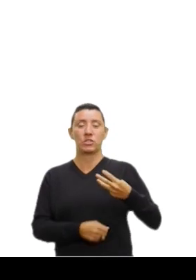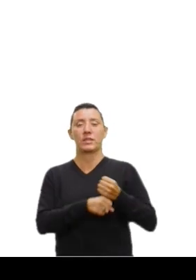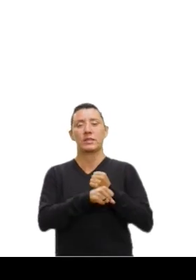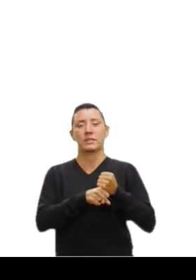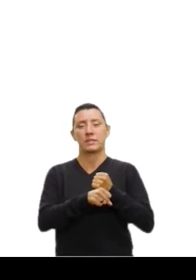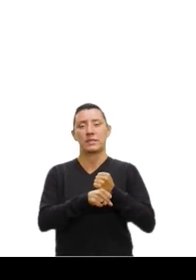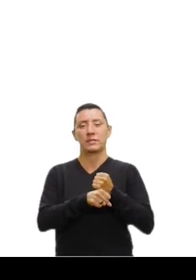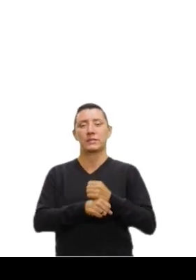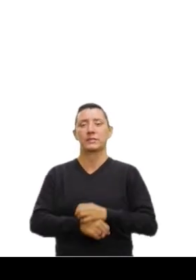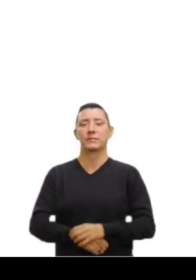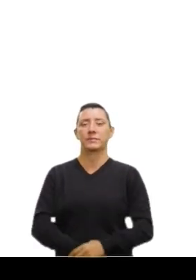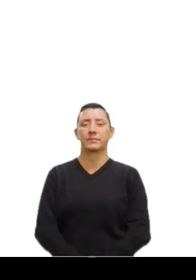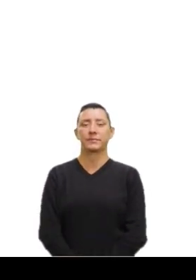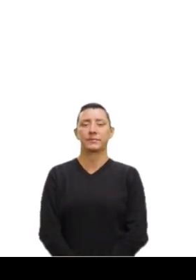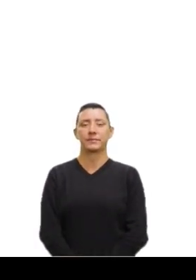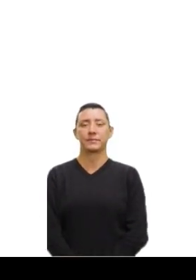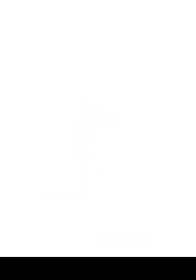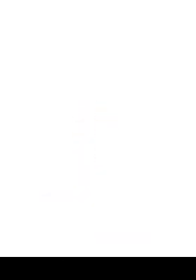anos